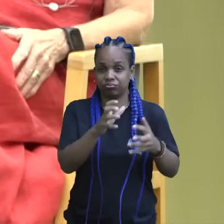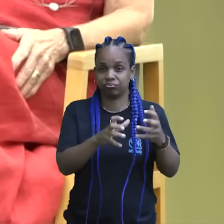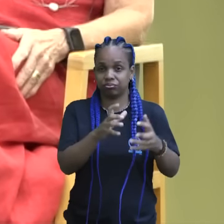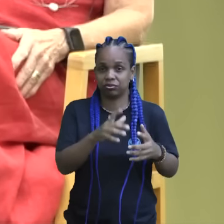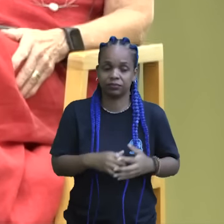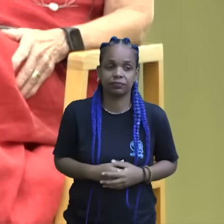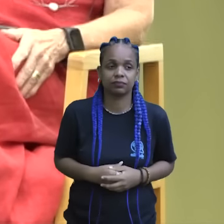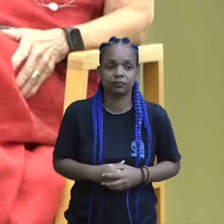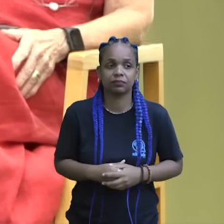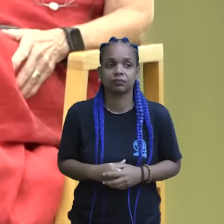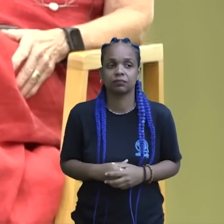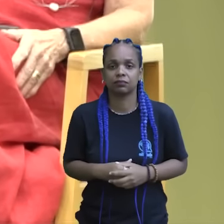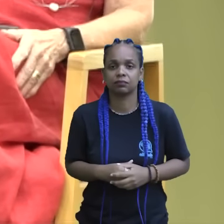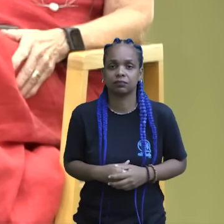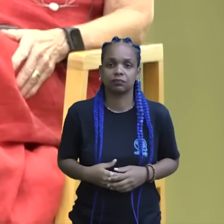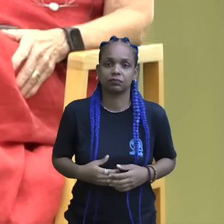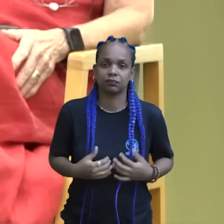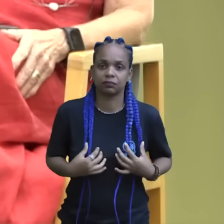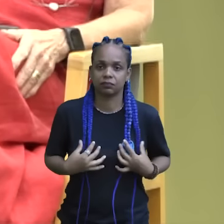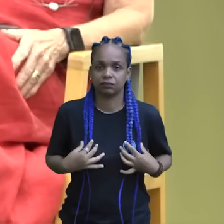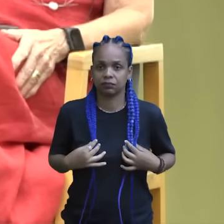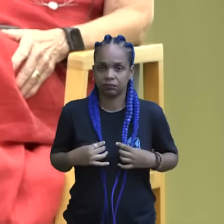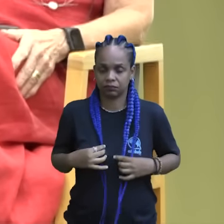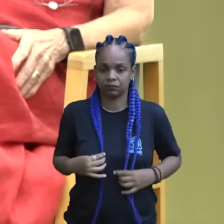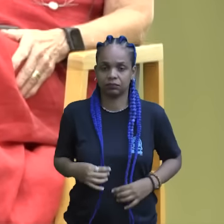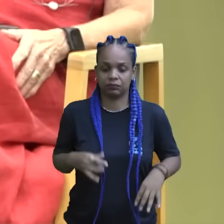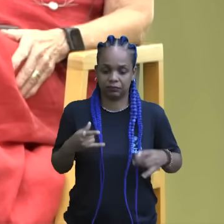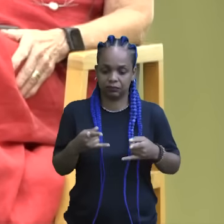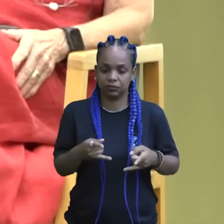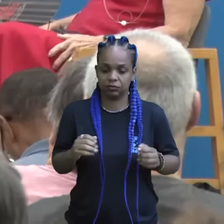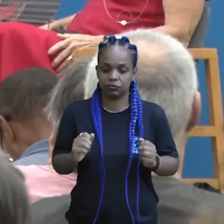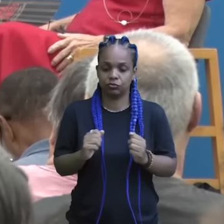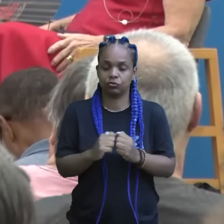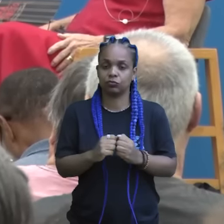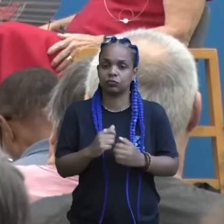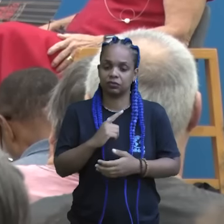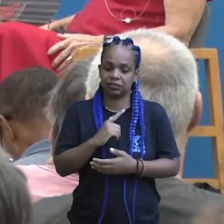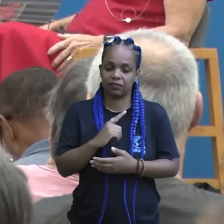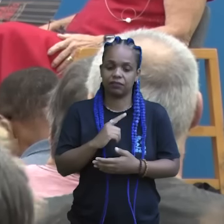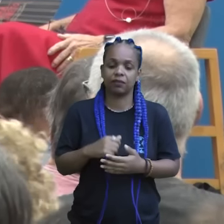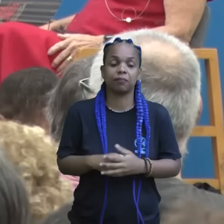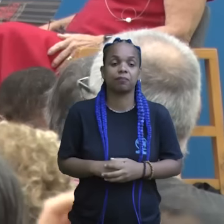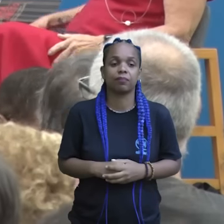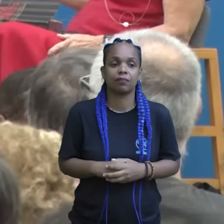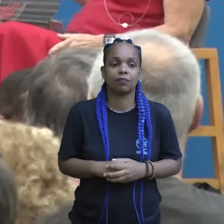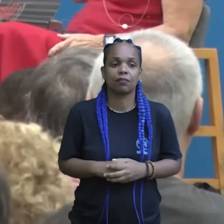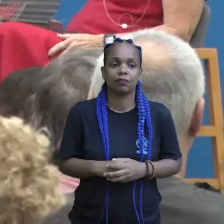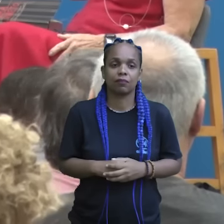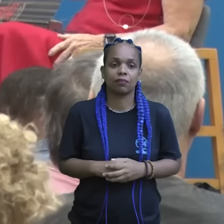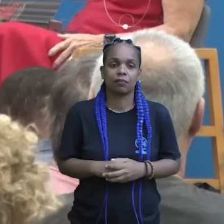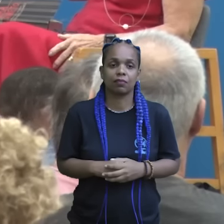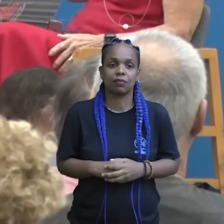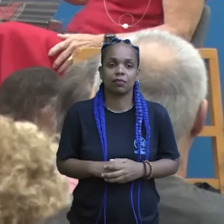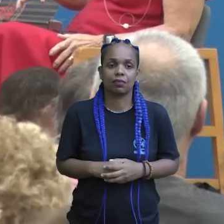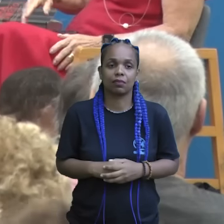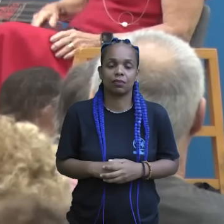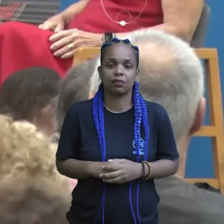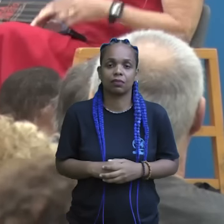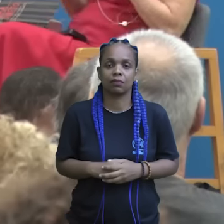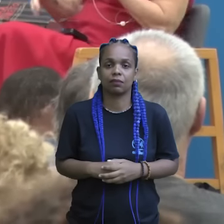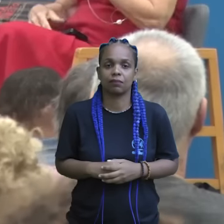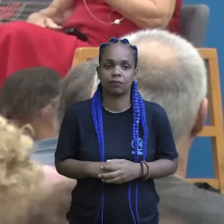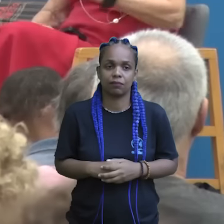mesma lápide, estão lá ainda. E tem uma imagem, quer ver se vocês forem um pouquinho mais para frente? Quer dizer, o pai vai depois, né?